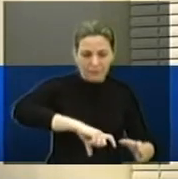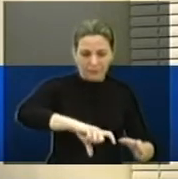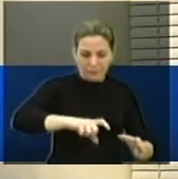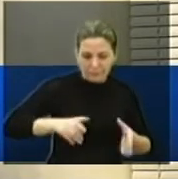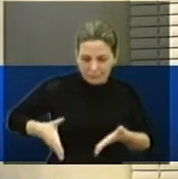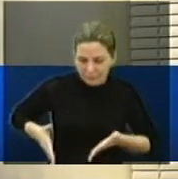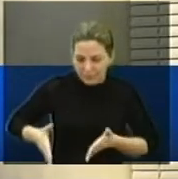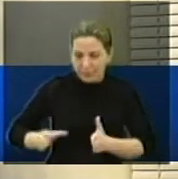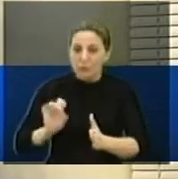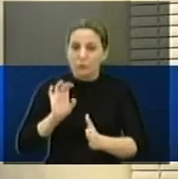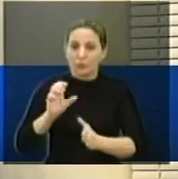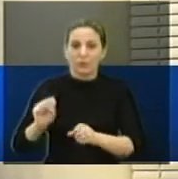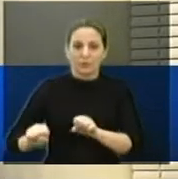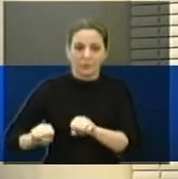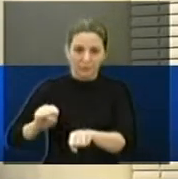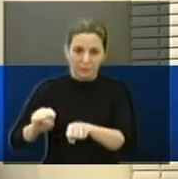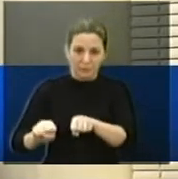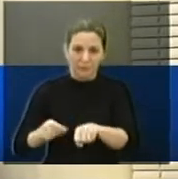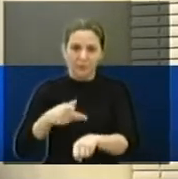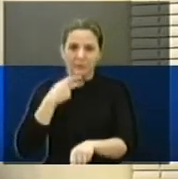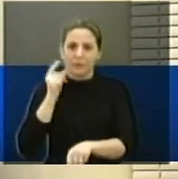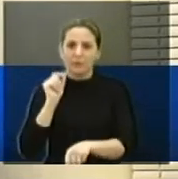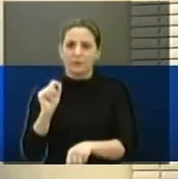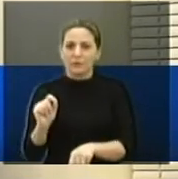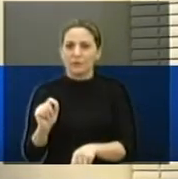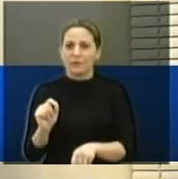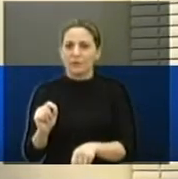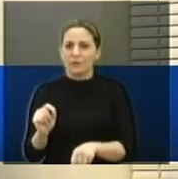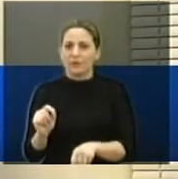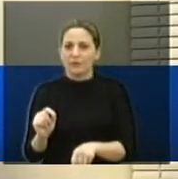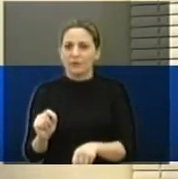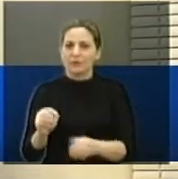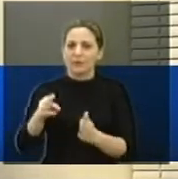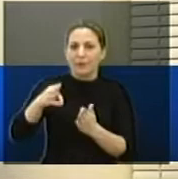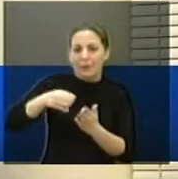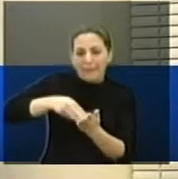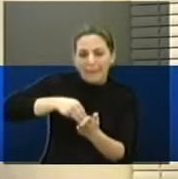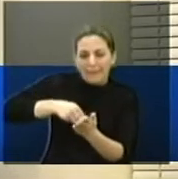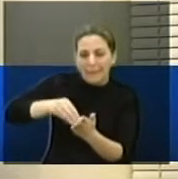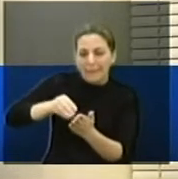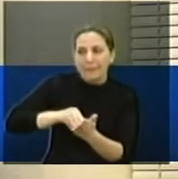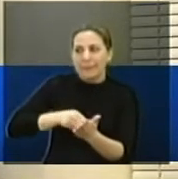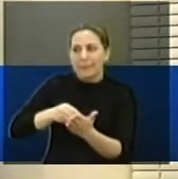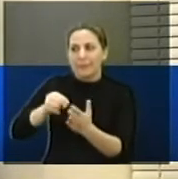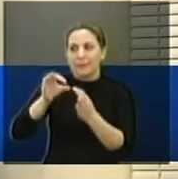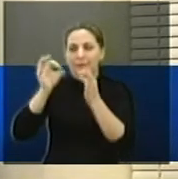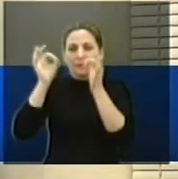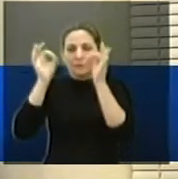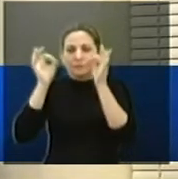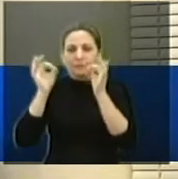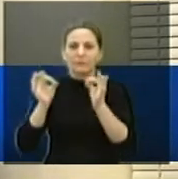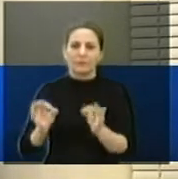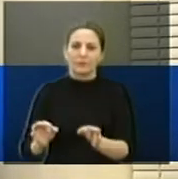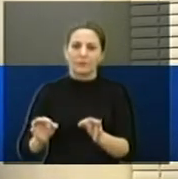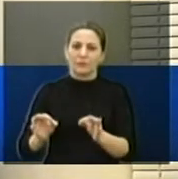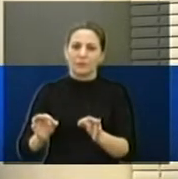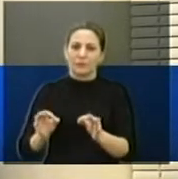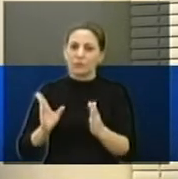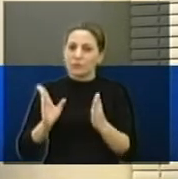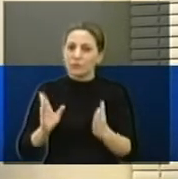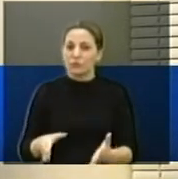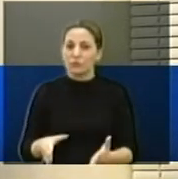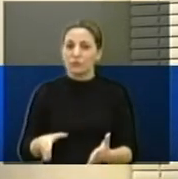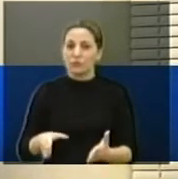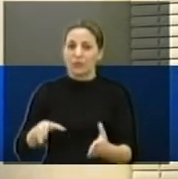araraquara não sei quem falou agora agora pede para pintado direito a ciclofaixa desbotando que